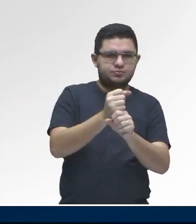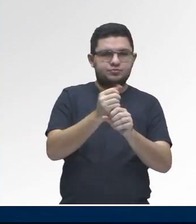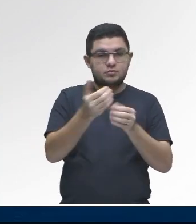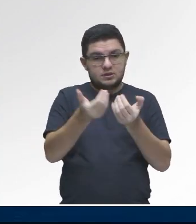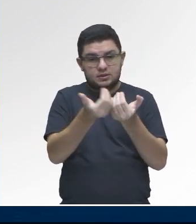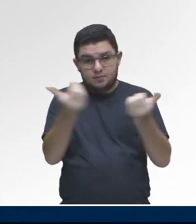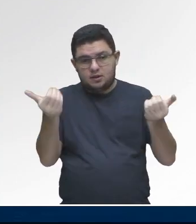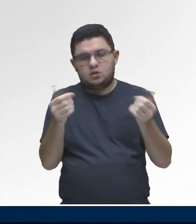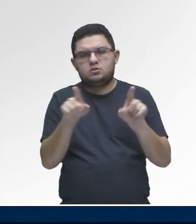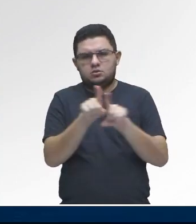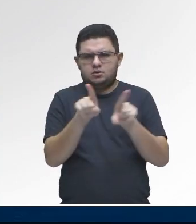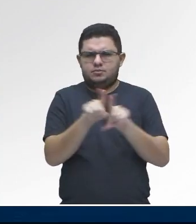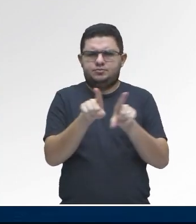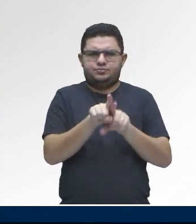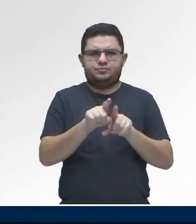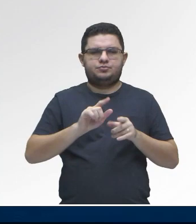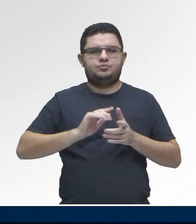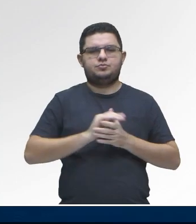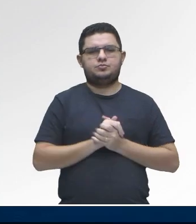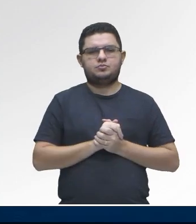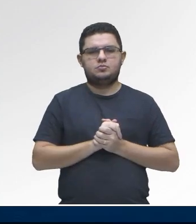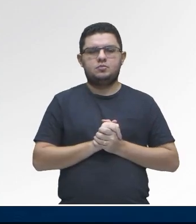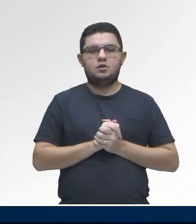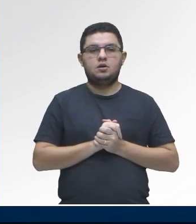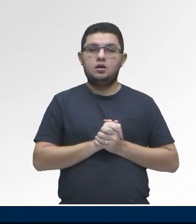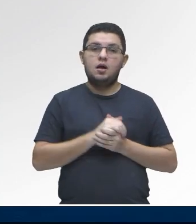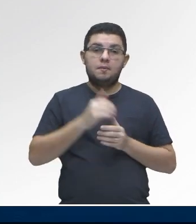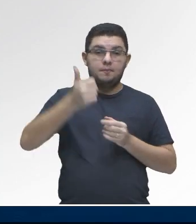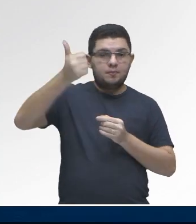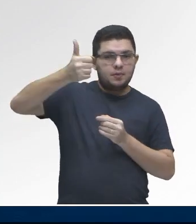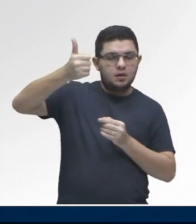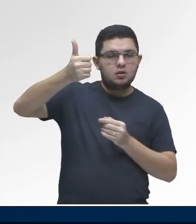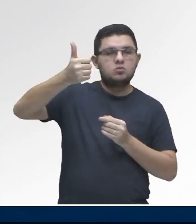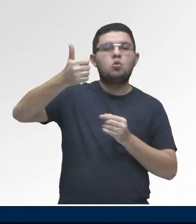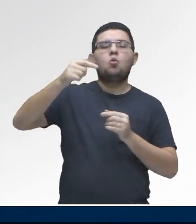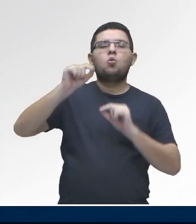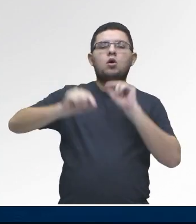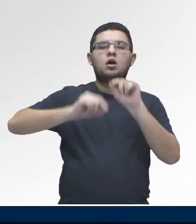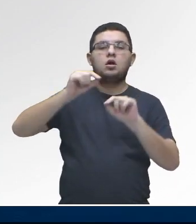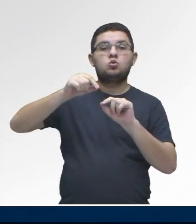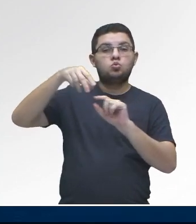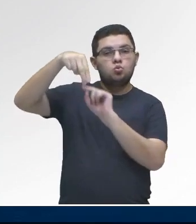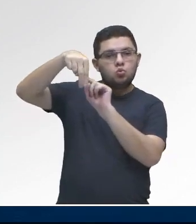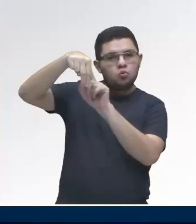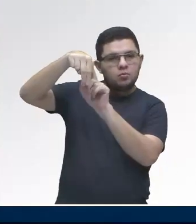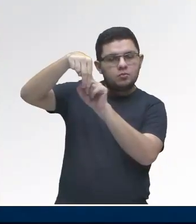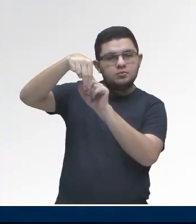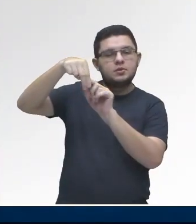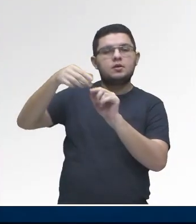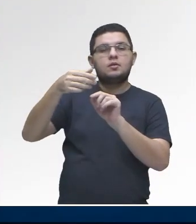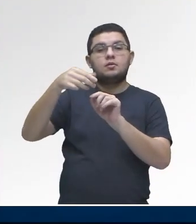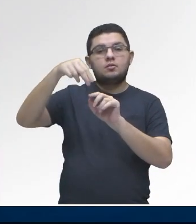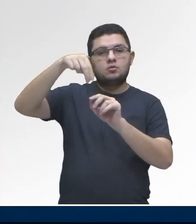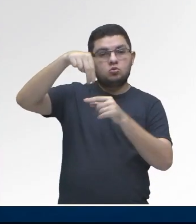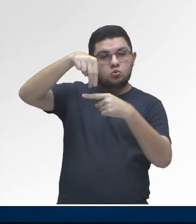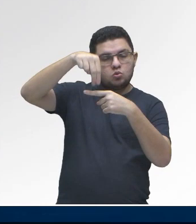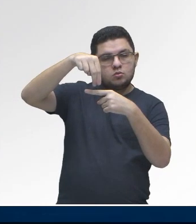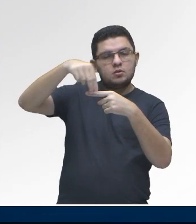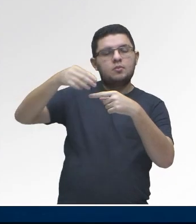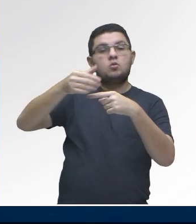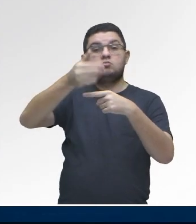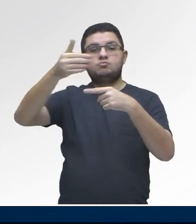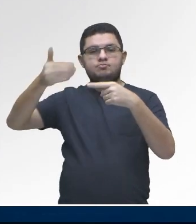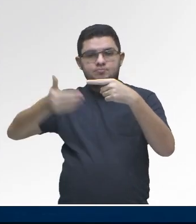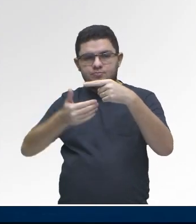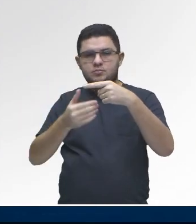cima, a outra do denominador, que é a parte de baixo, e após a solução, você dividir. Então, o que é que você fez aqui?